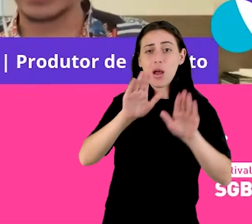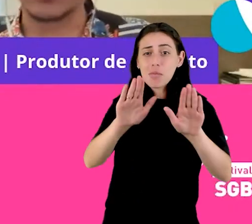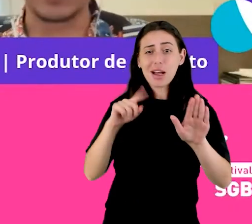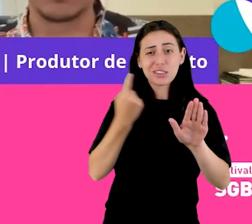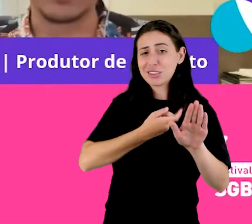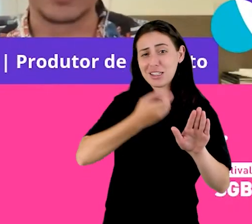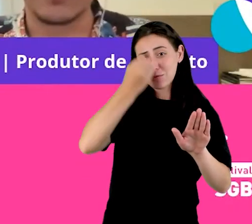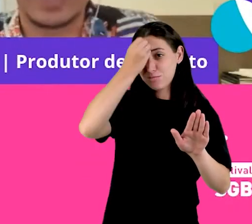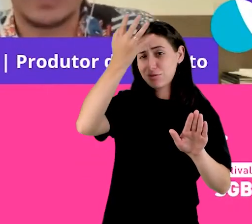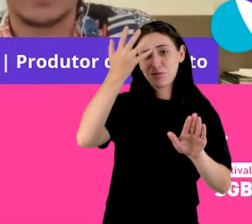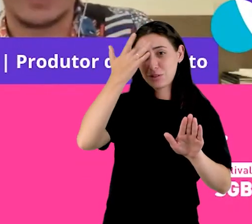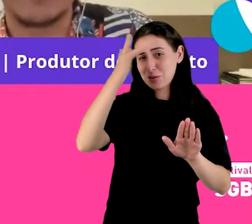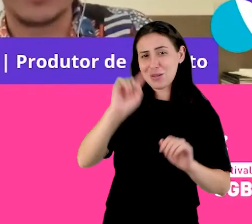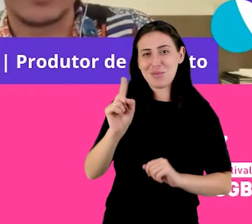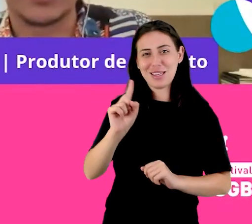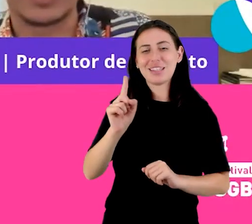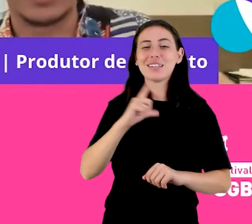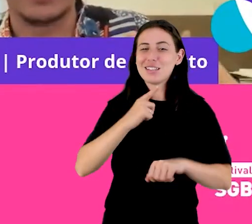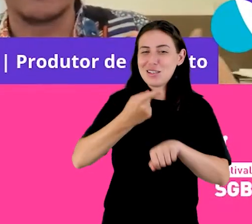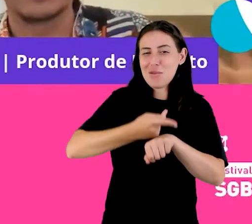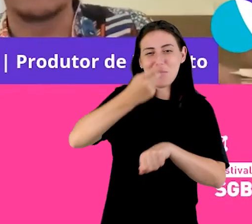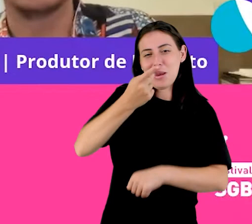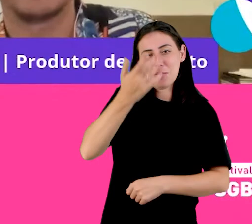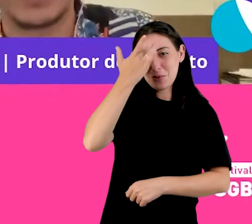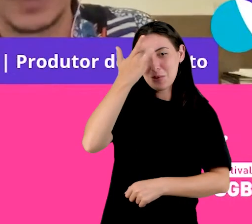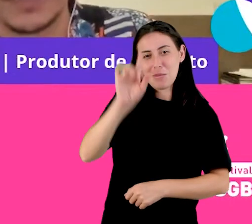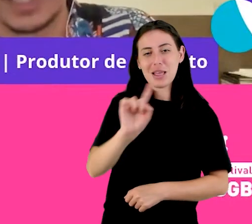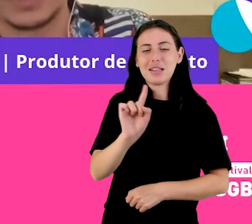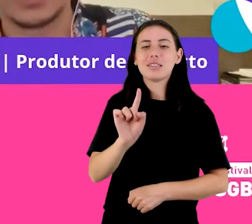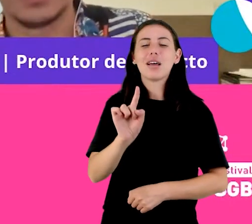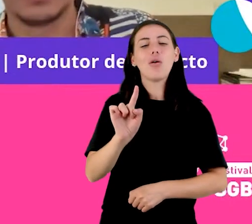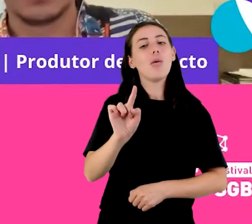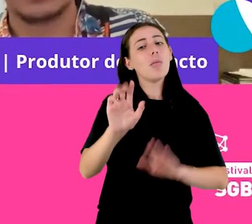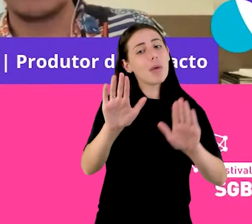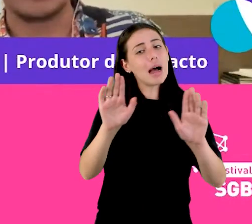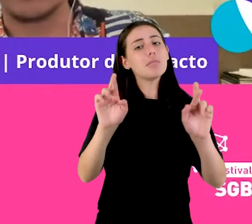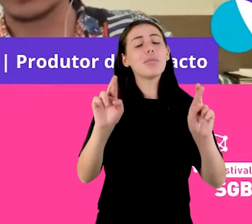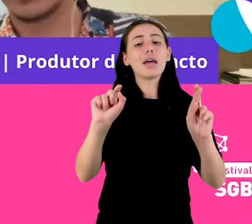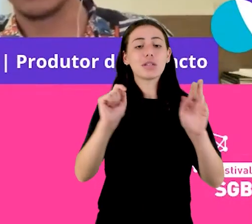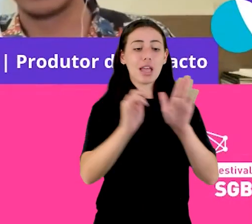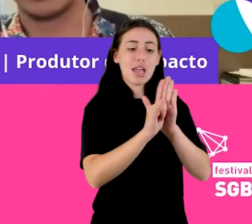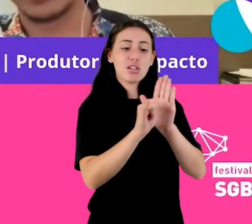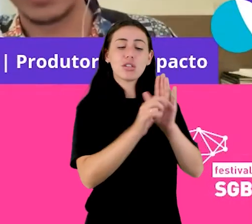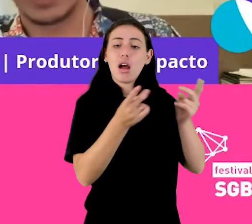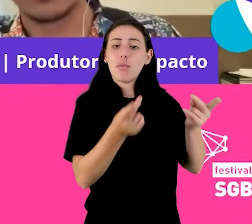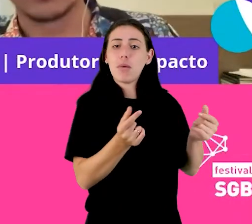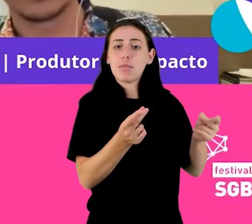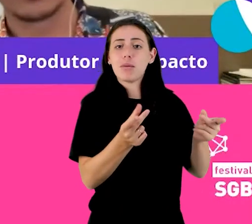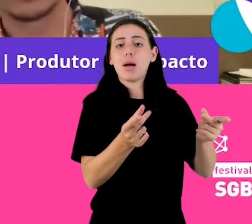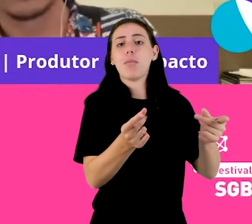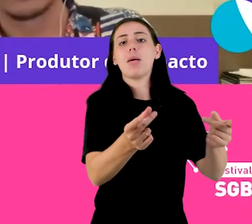A gente aqui está sofrendo muito porque não tem, é muito difícil conseguir financiamento para esse tipo de atividade. Ainda bem que agora saiu esse